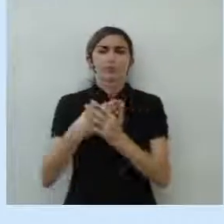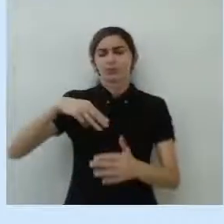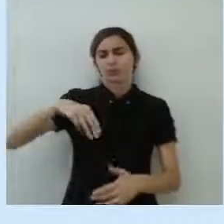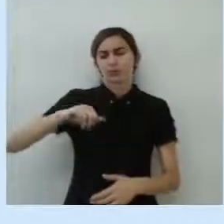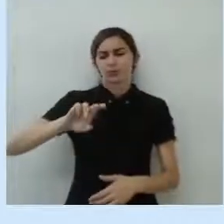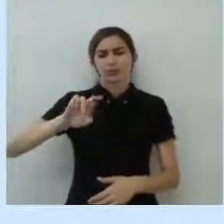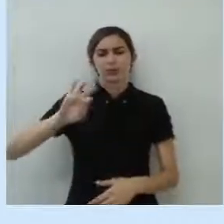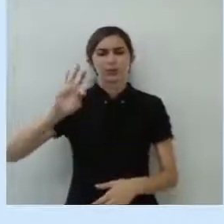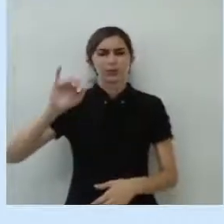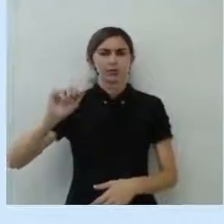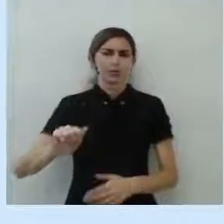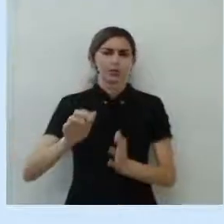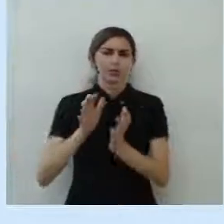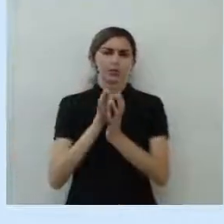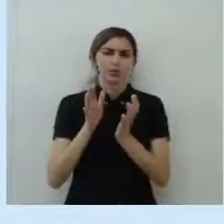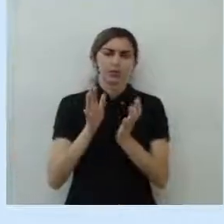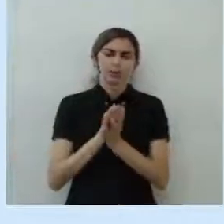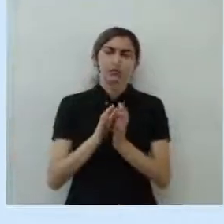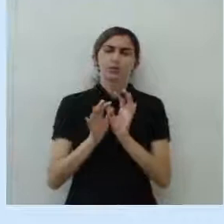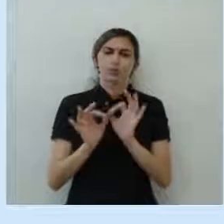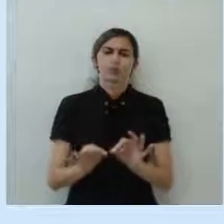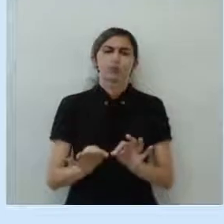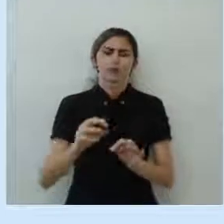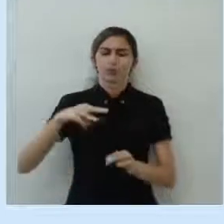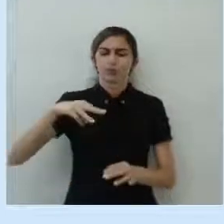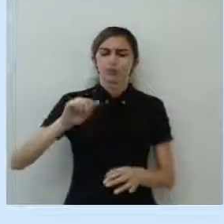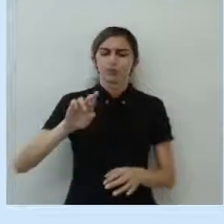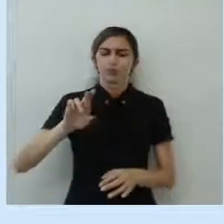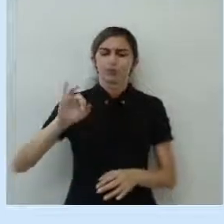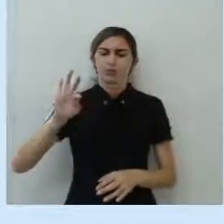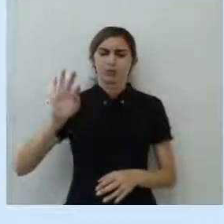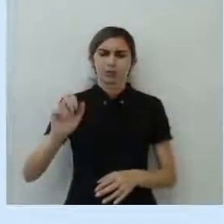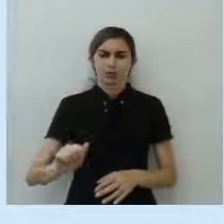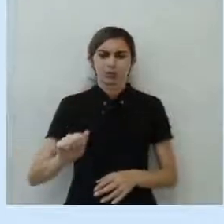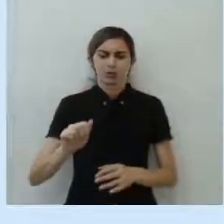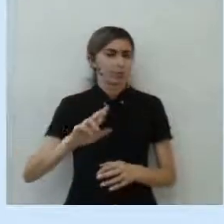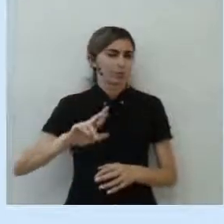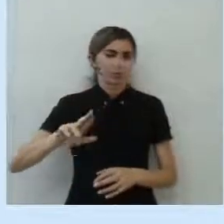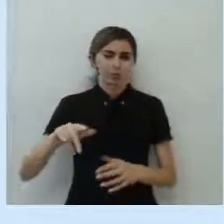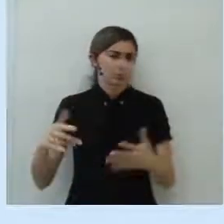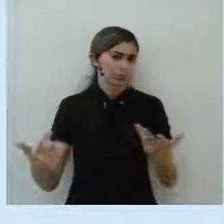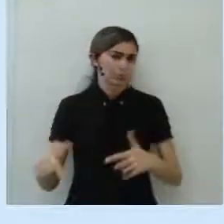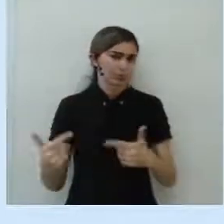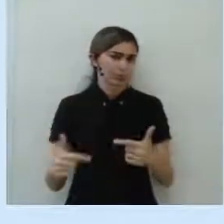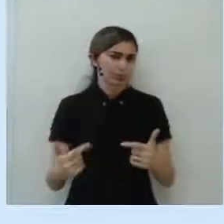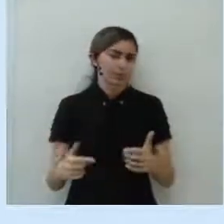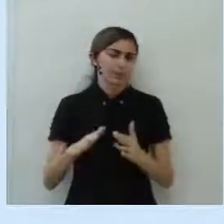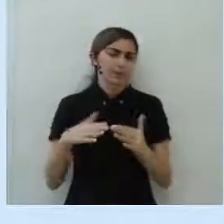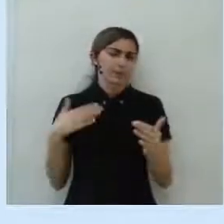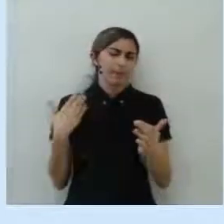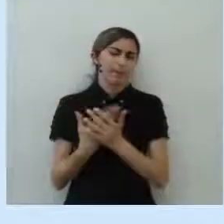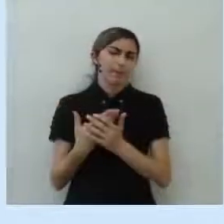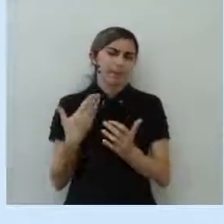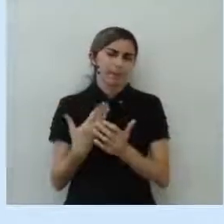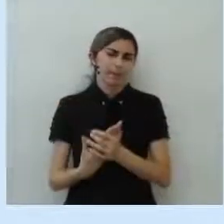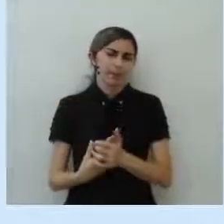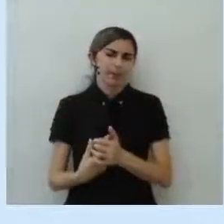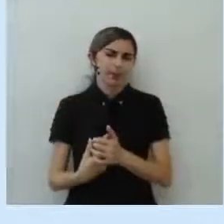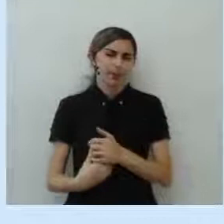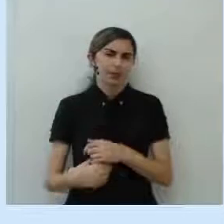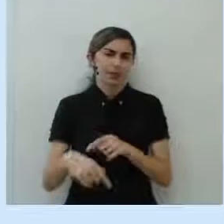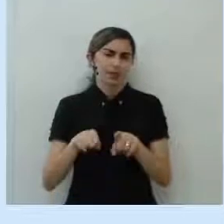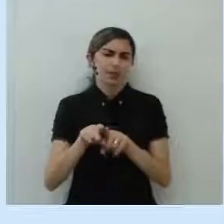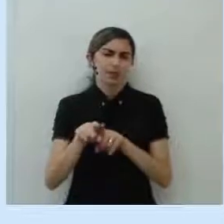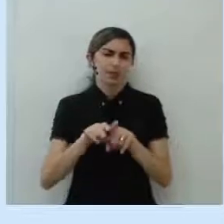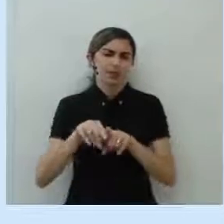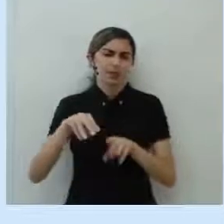Marista do Recife. Exatamente, a Escola Marista do Recife não existe mais, uma escola dos